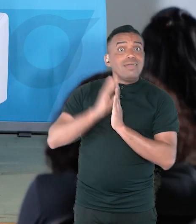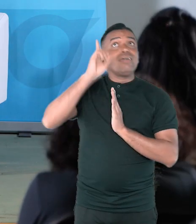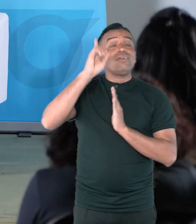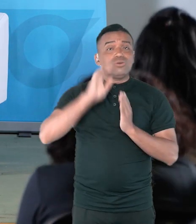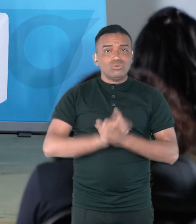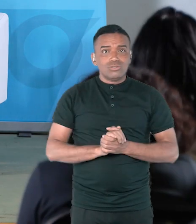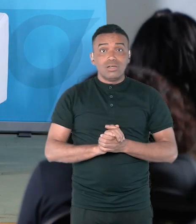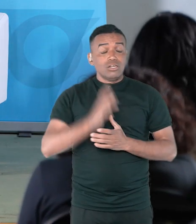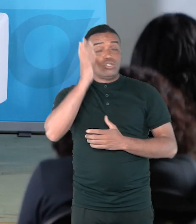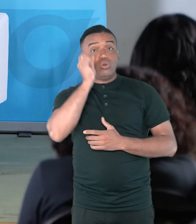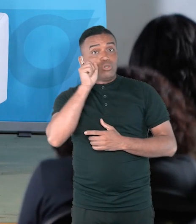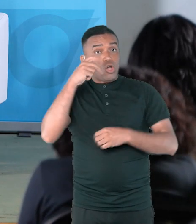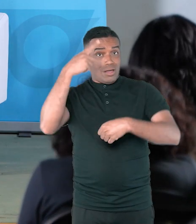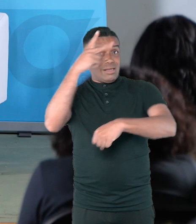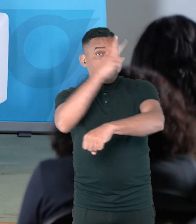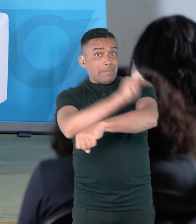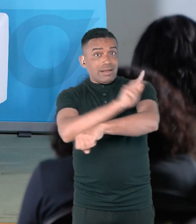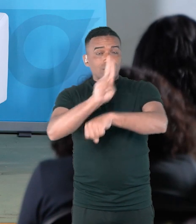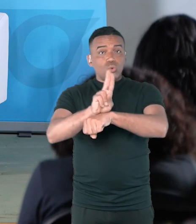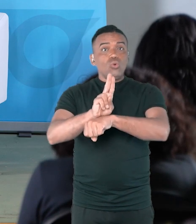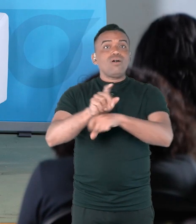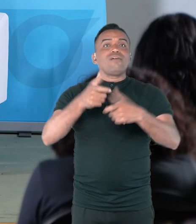Ela e Sartre? É.